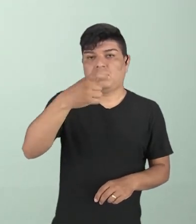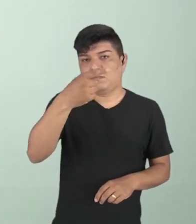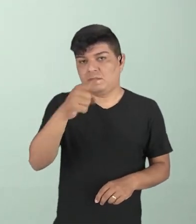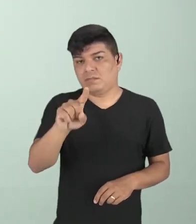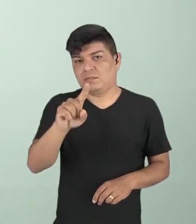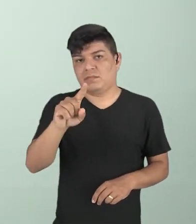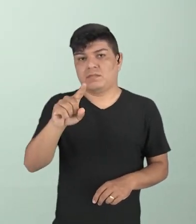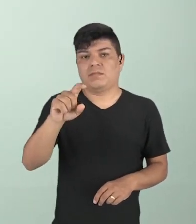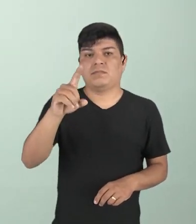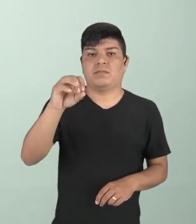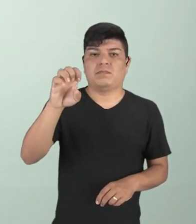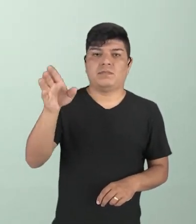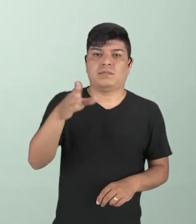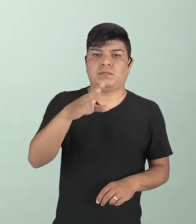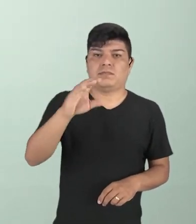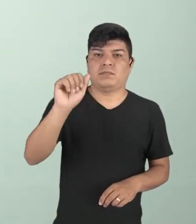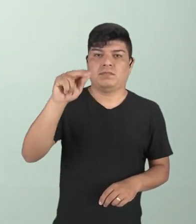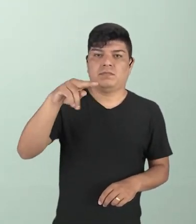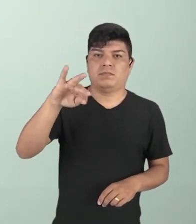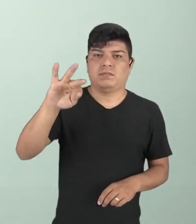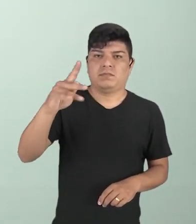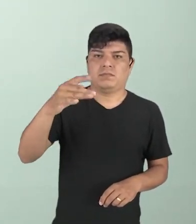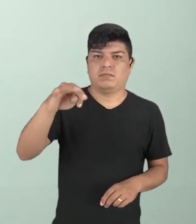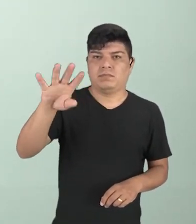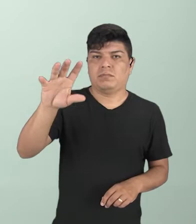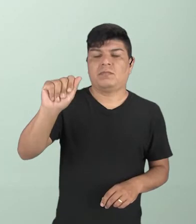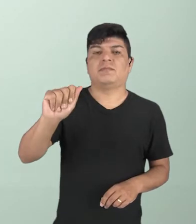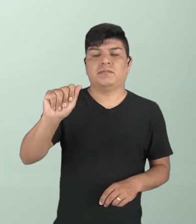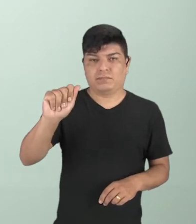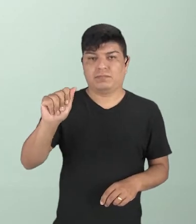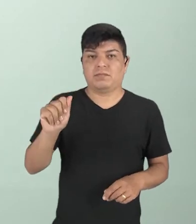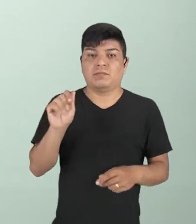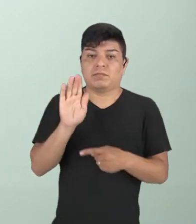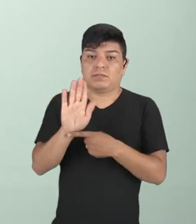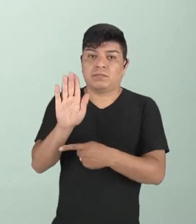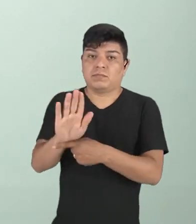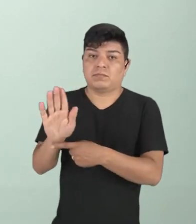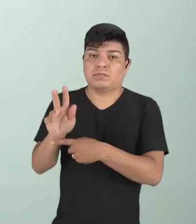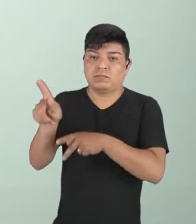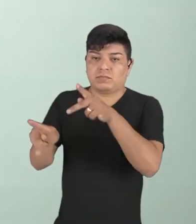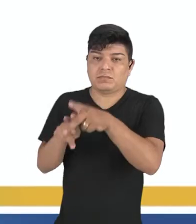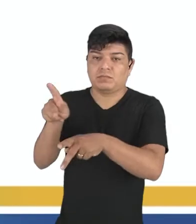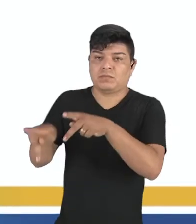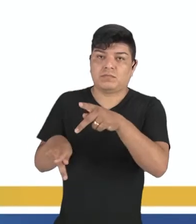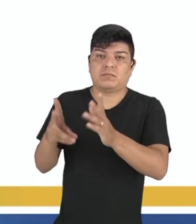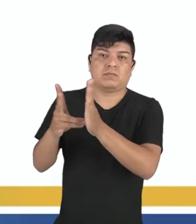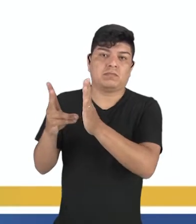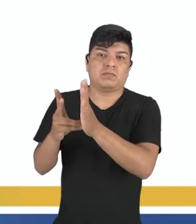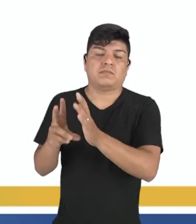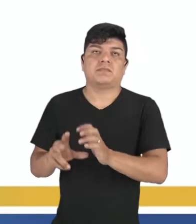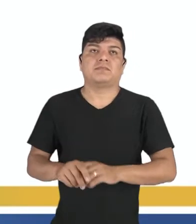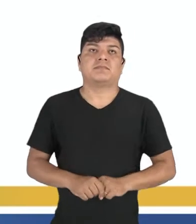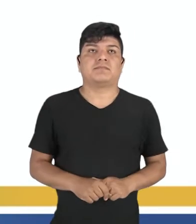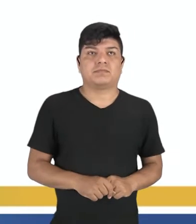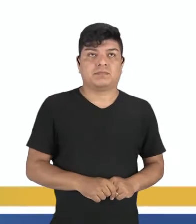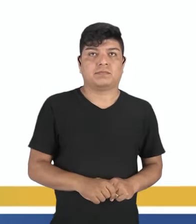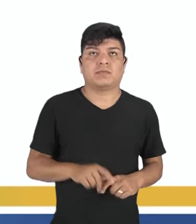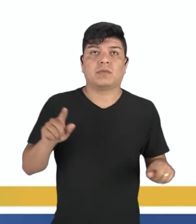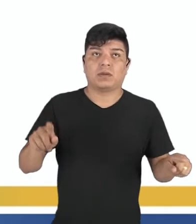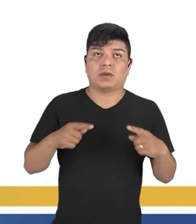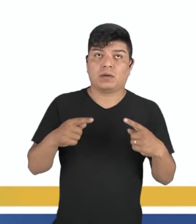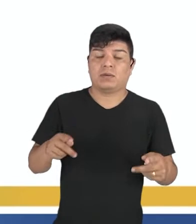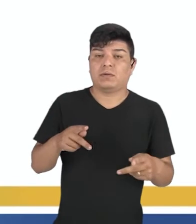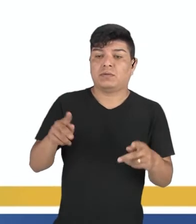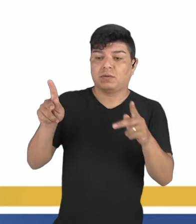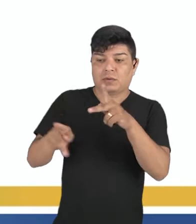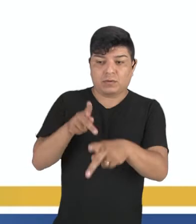algumas dessas peças que facilitou então a colonização dos povos nativos. A música popular